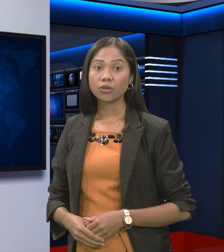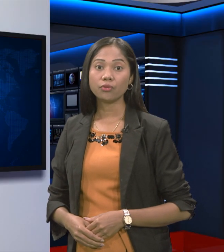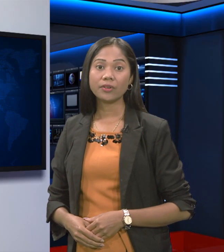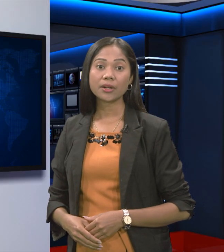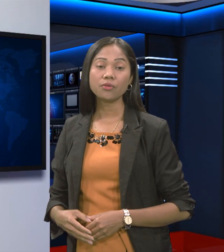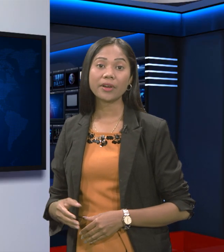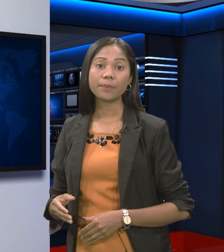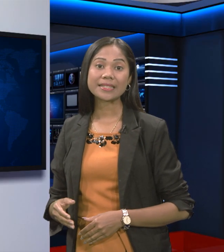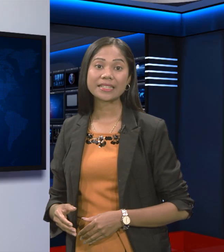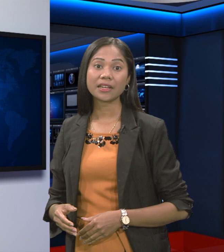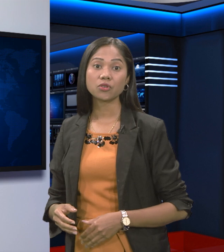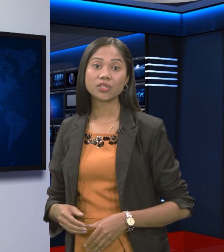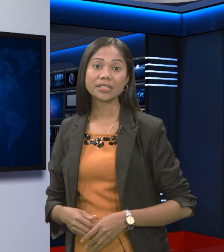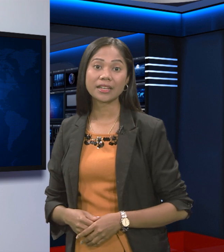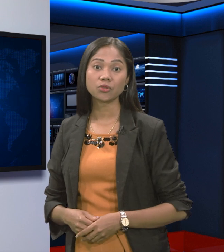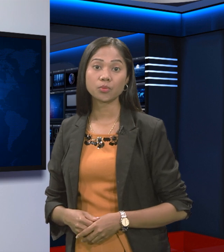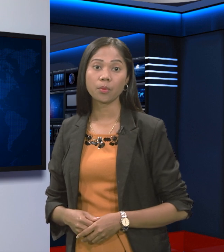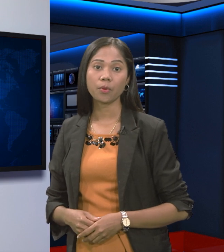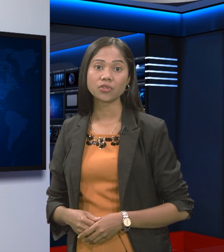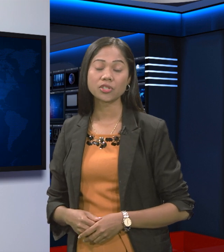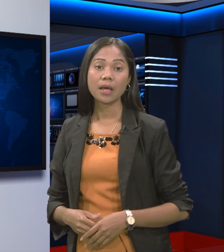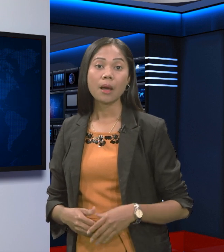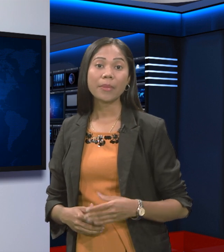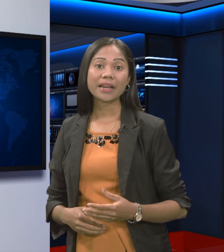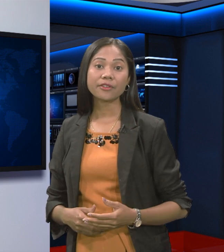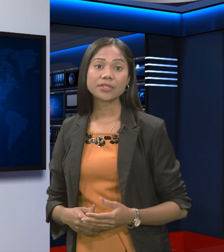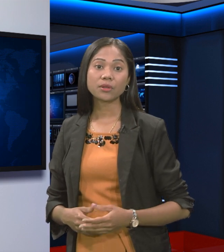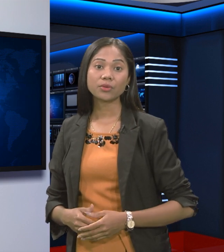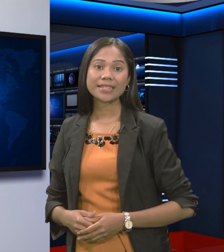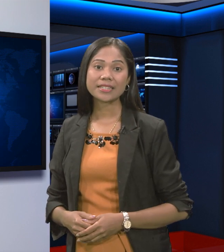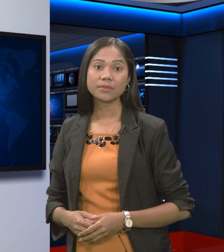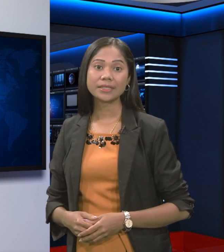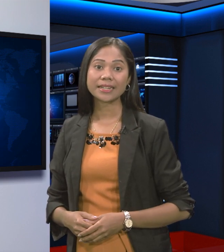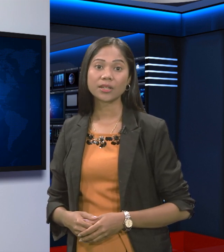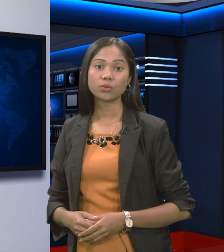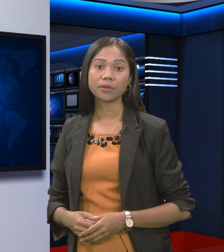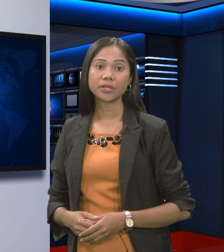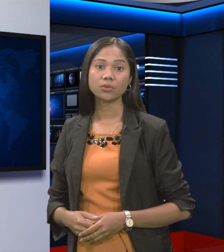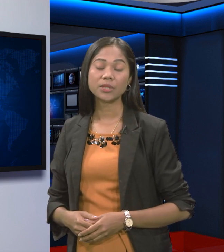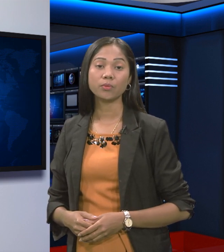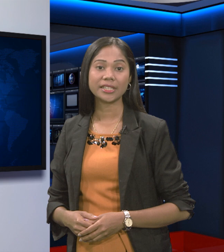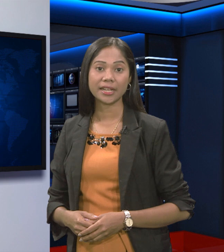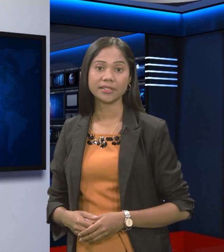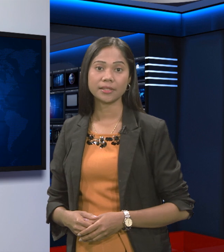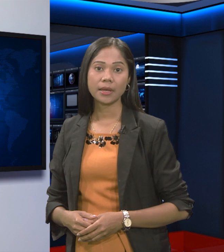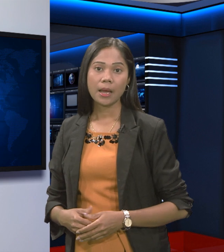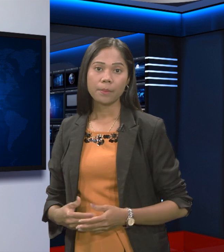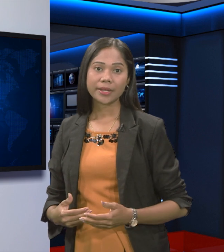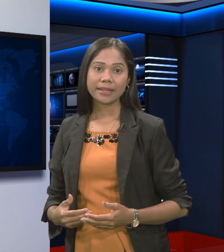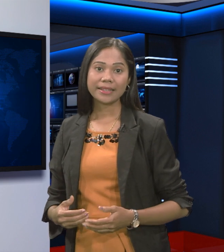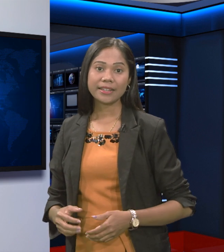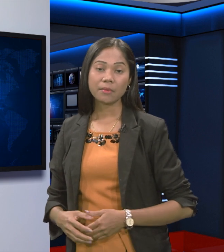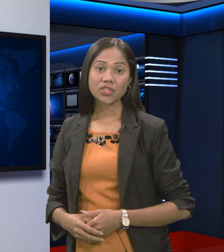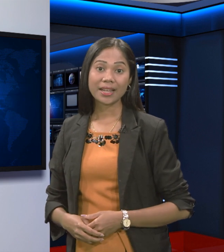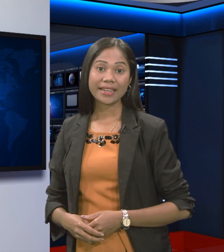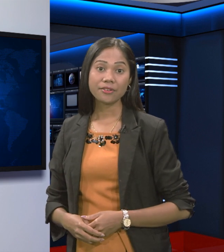que o governo vai apresentar aos sindicatos propostas para a revisão do regime de recrutamento e mobilidade.